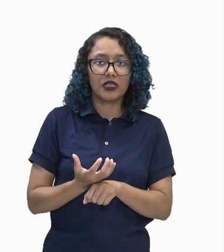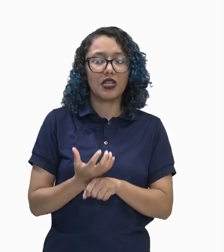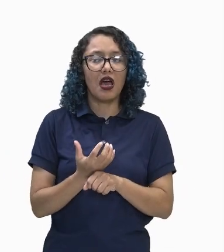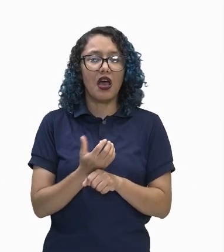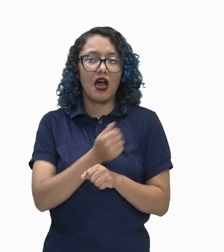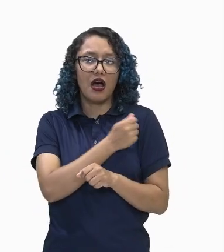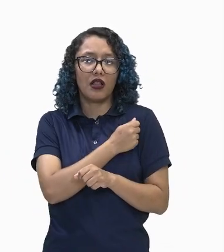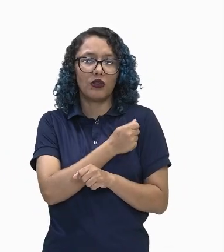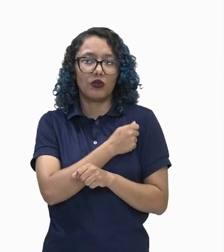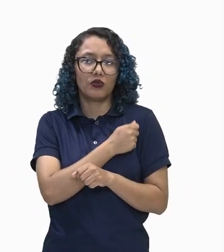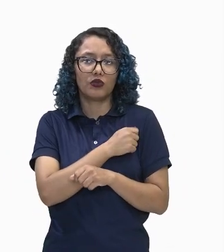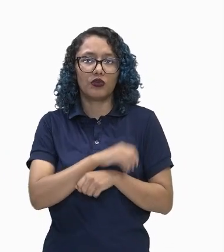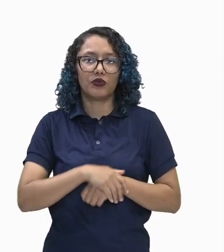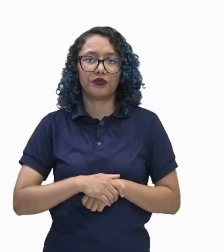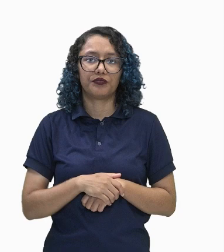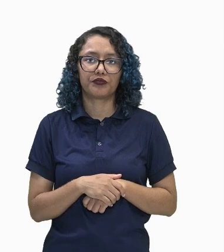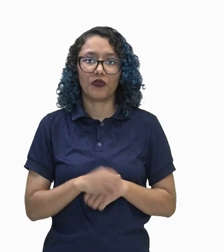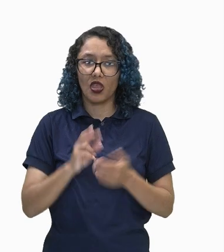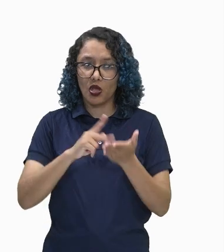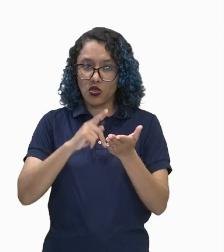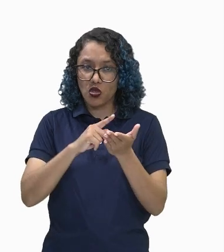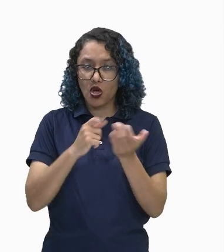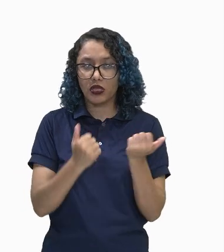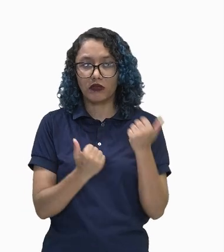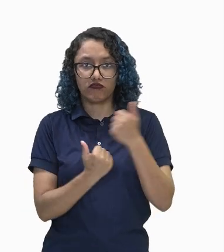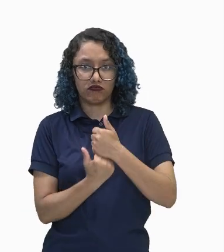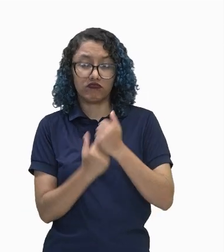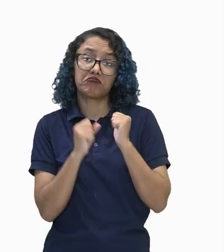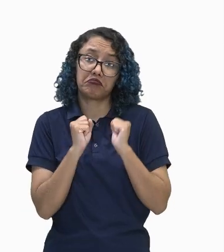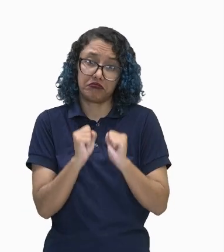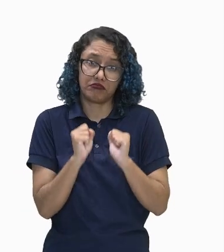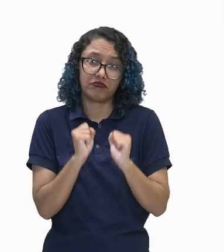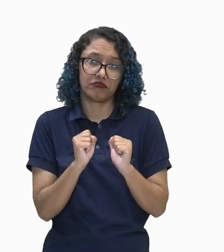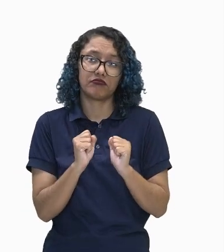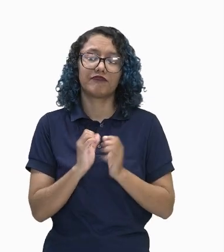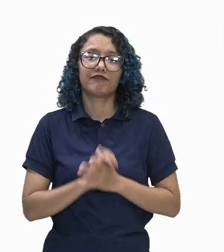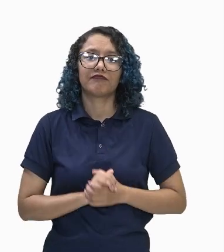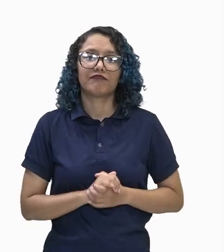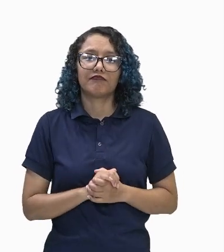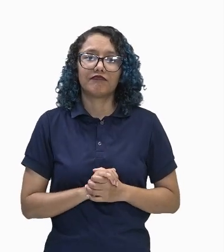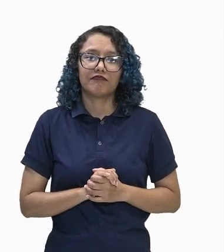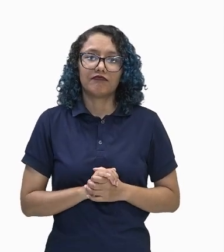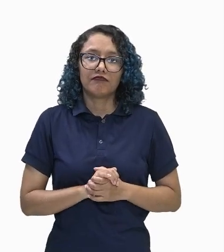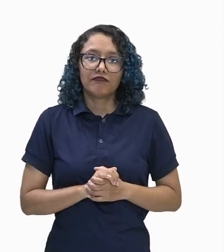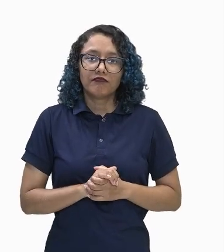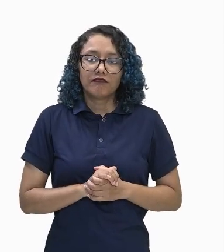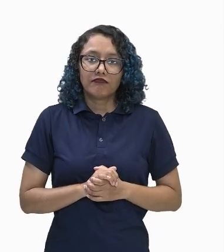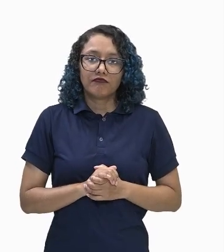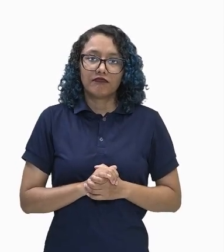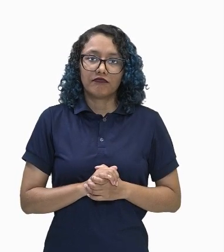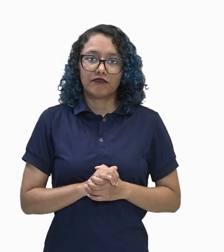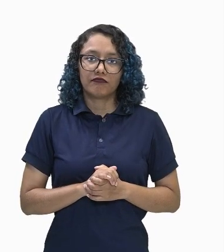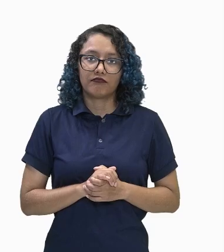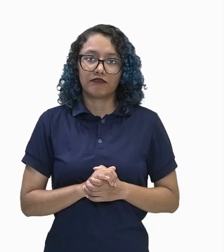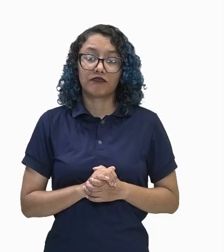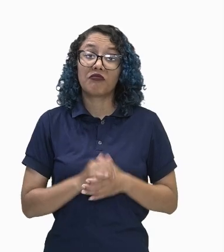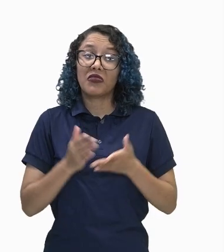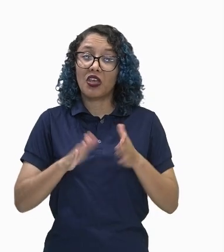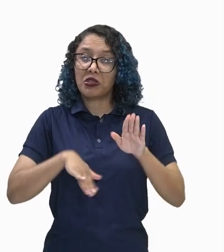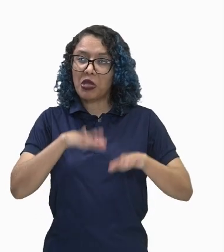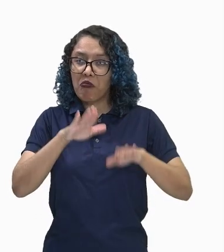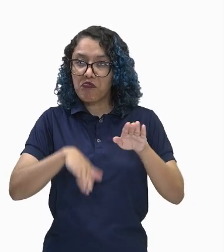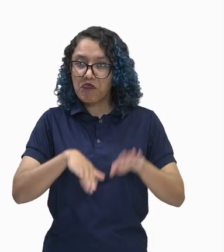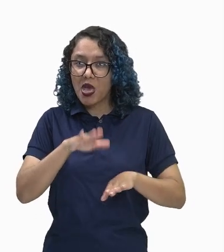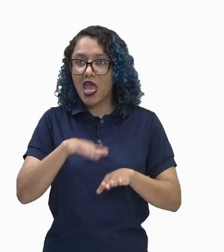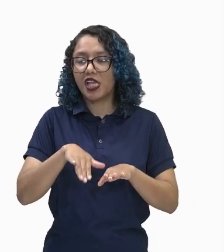ter substituída a nota. Então, vai também de cada estado,